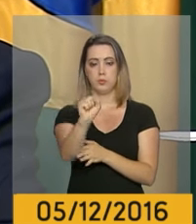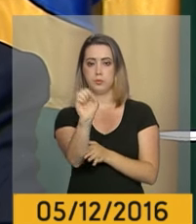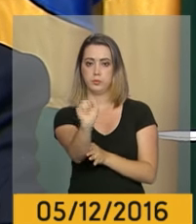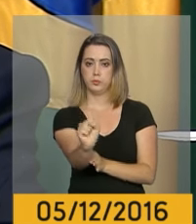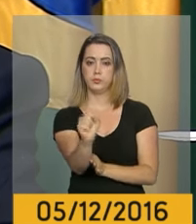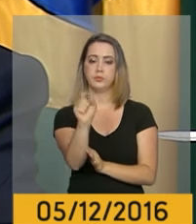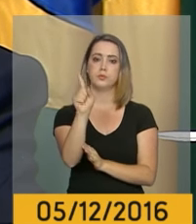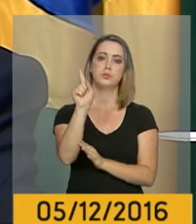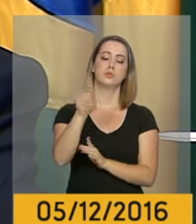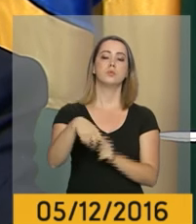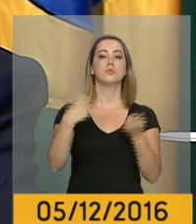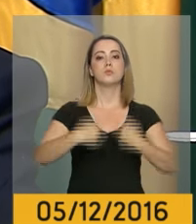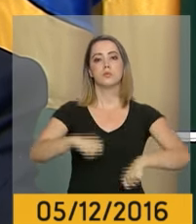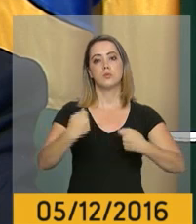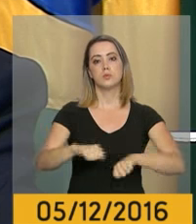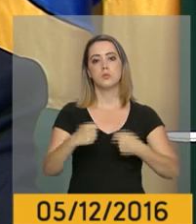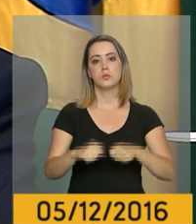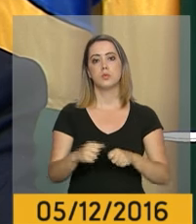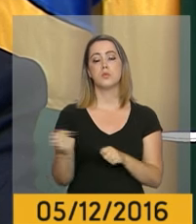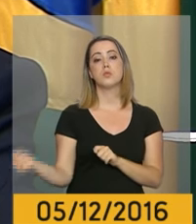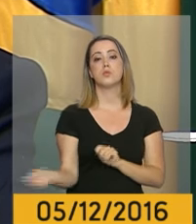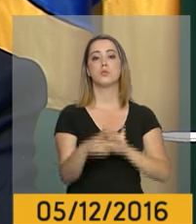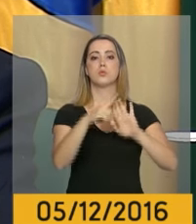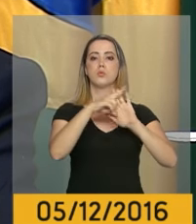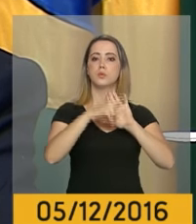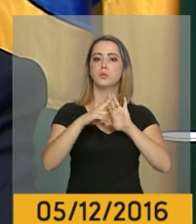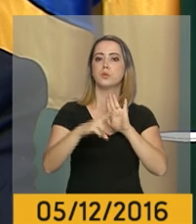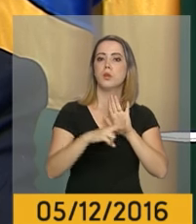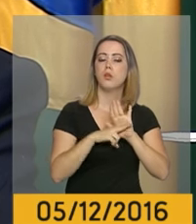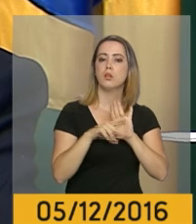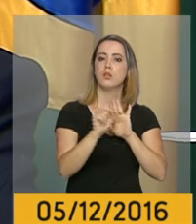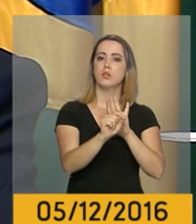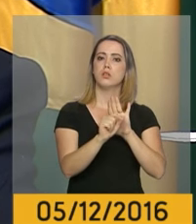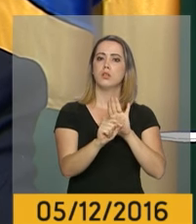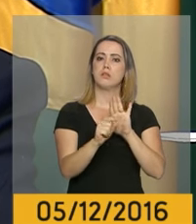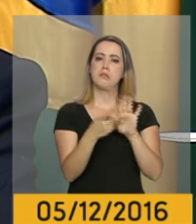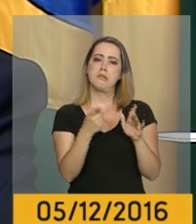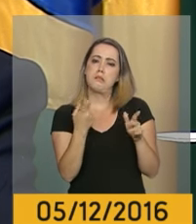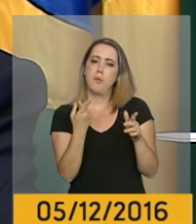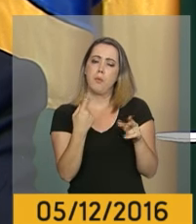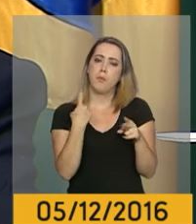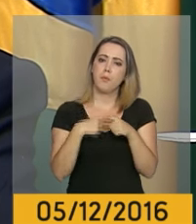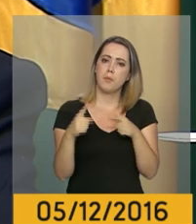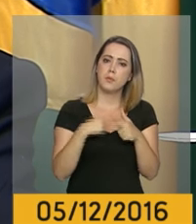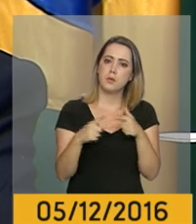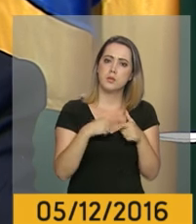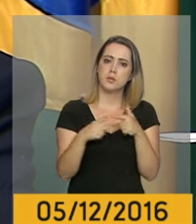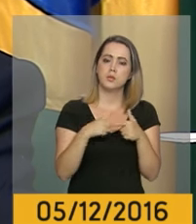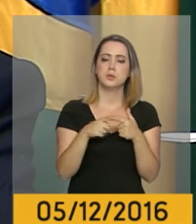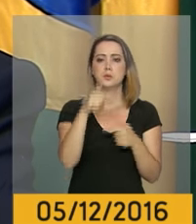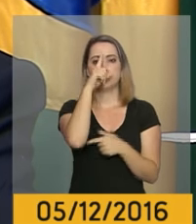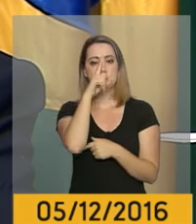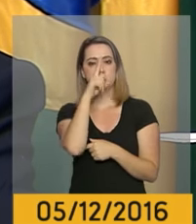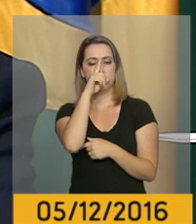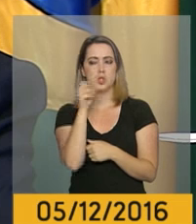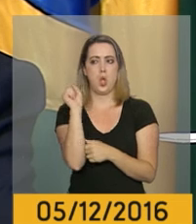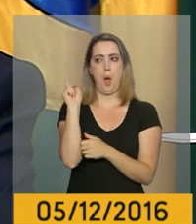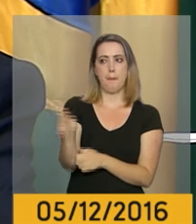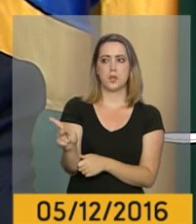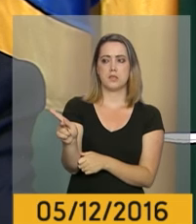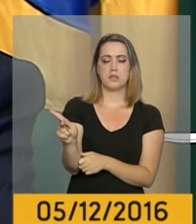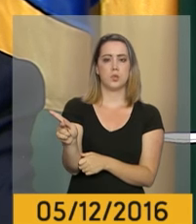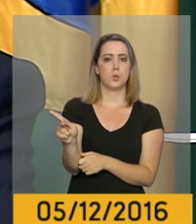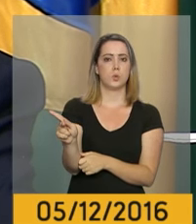exige induvidosamente uma reforma, sob pena de colocar em risco o recebimento de